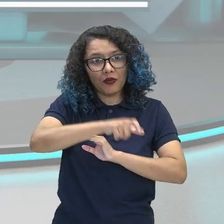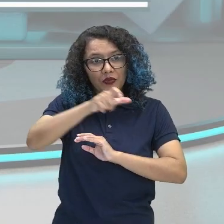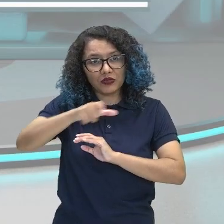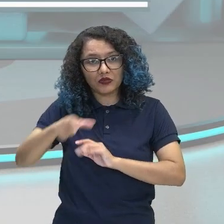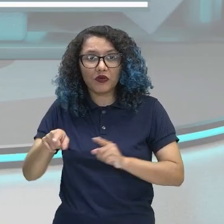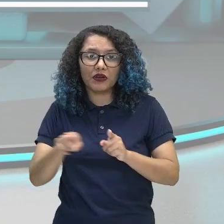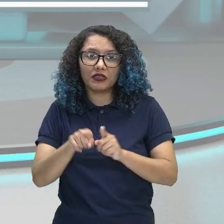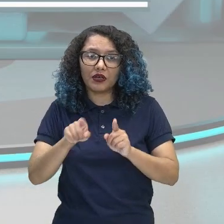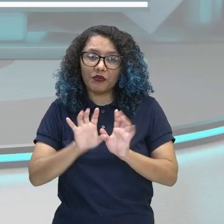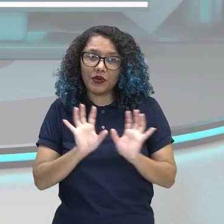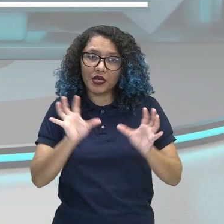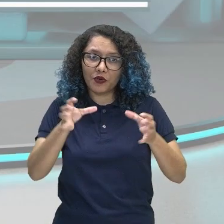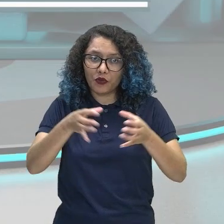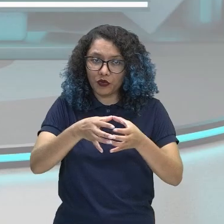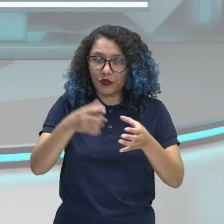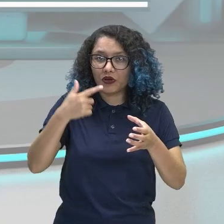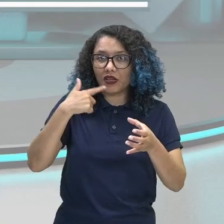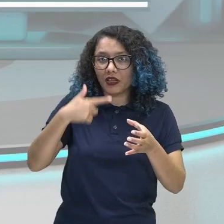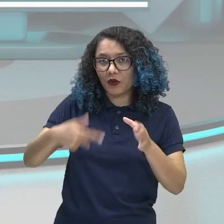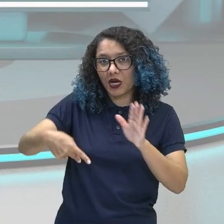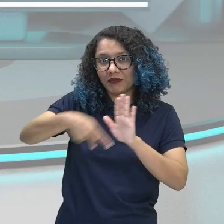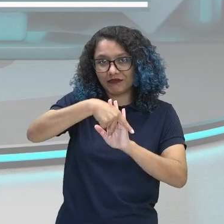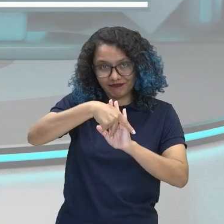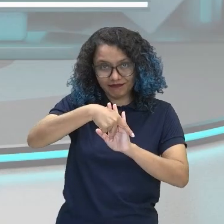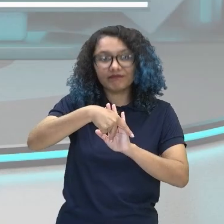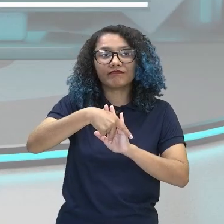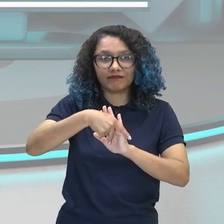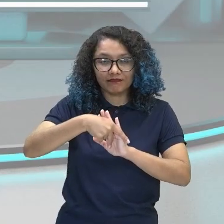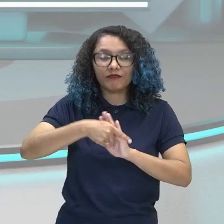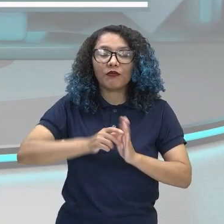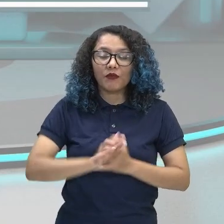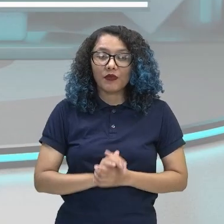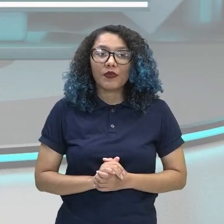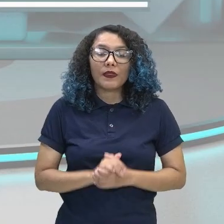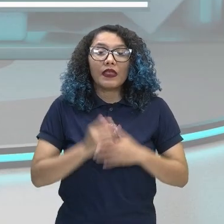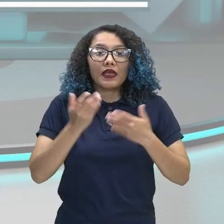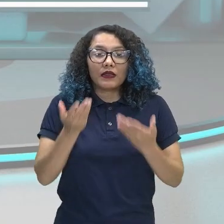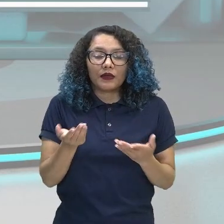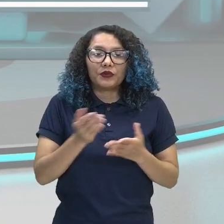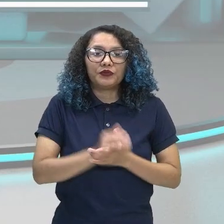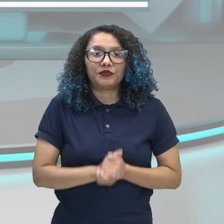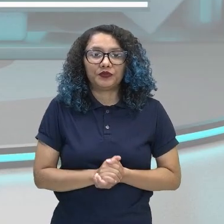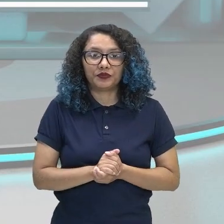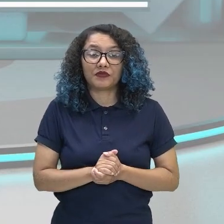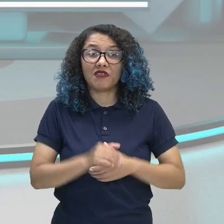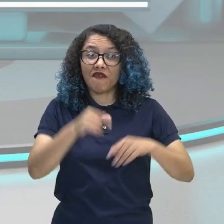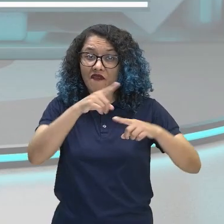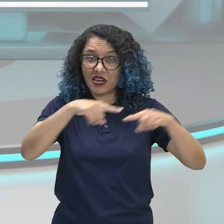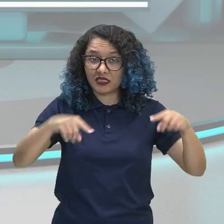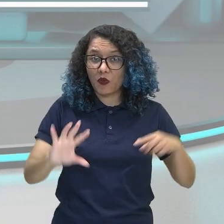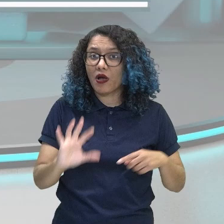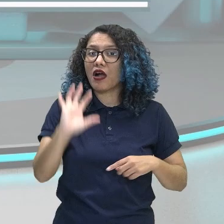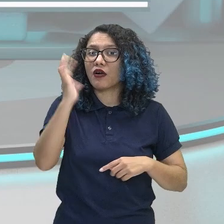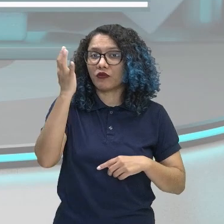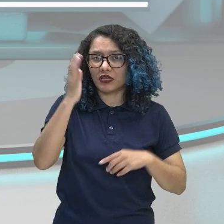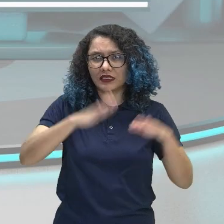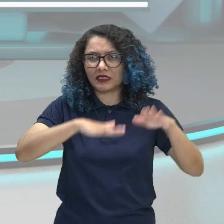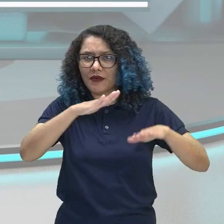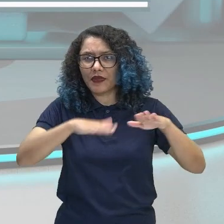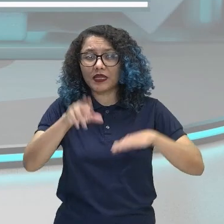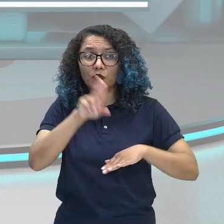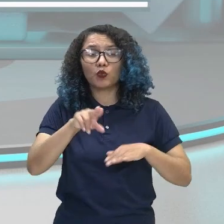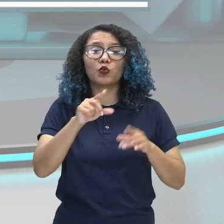qual pertence. Então, a variação linguística ela vai ocorrer de acordo com o uso da